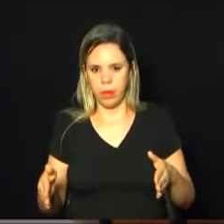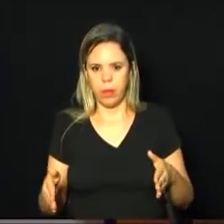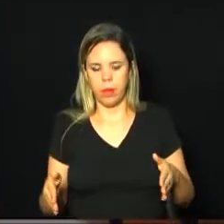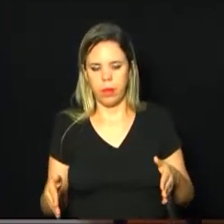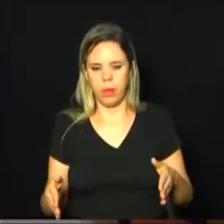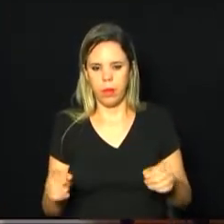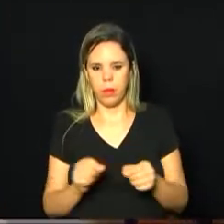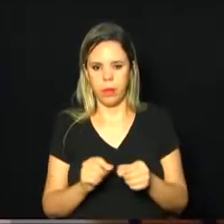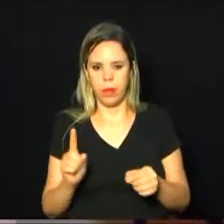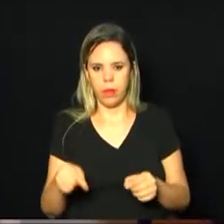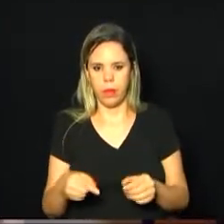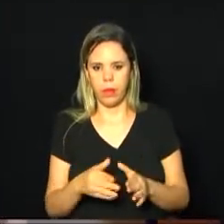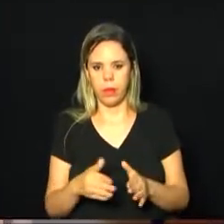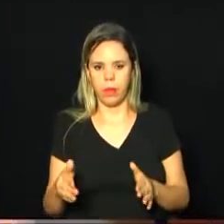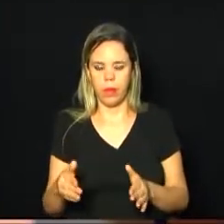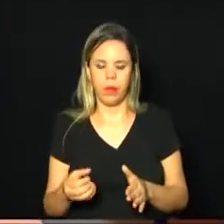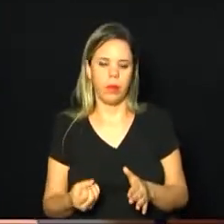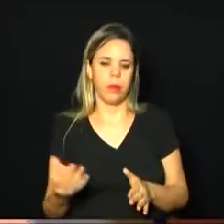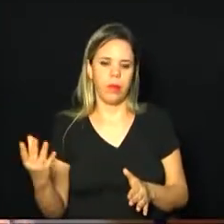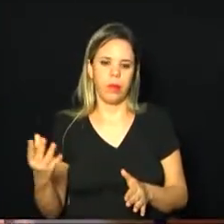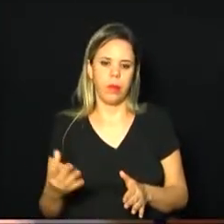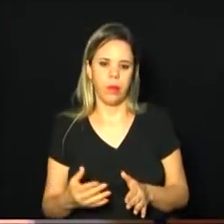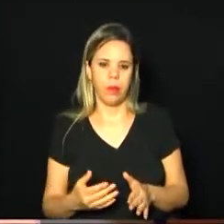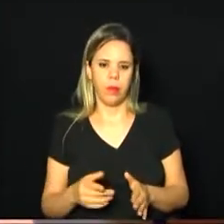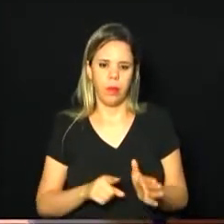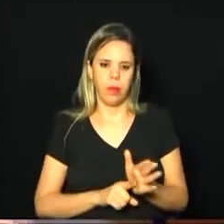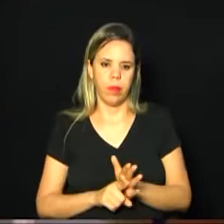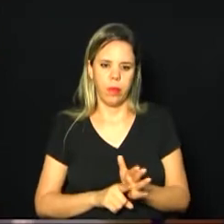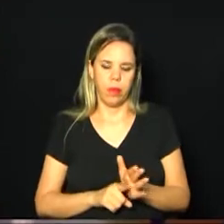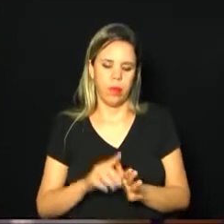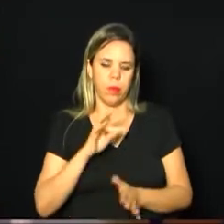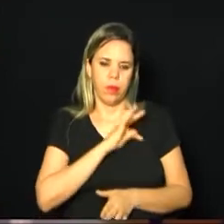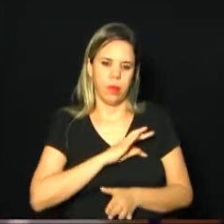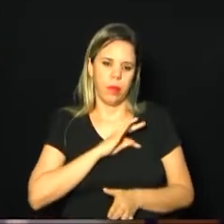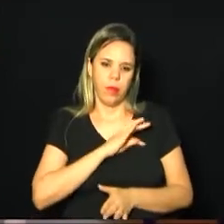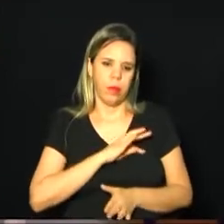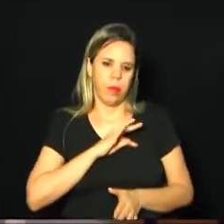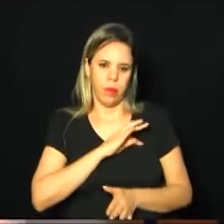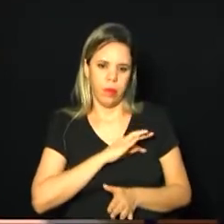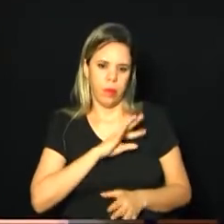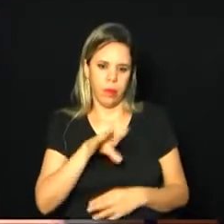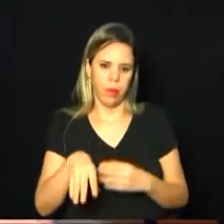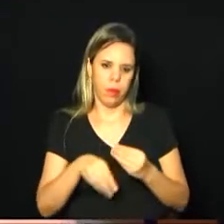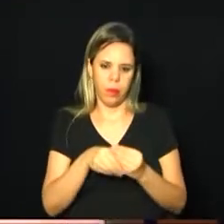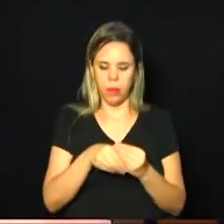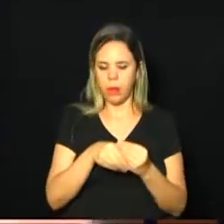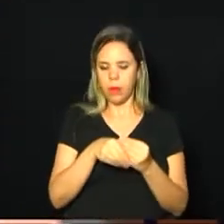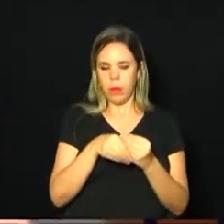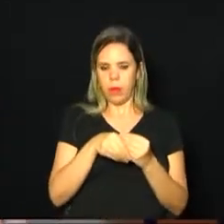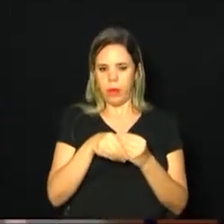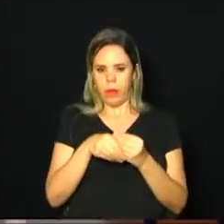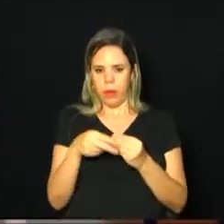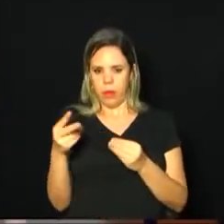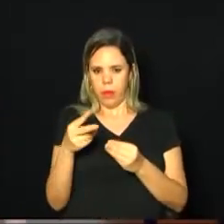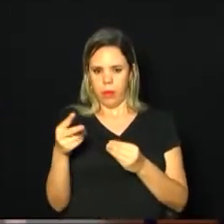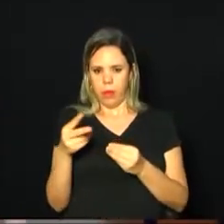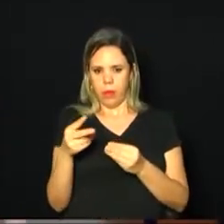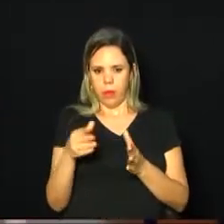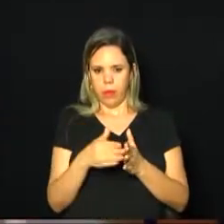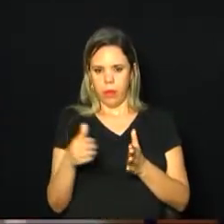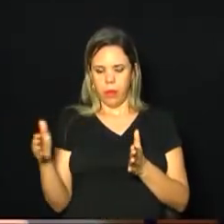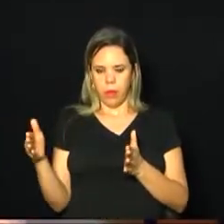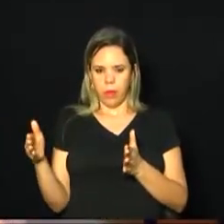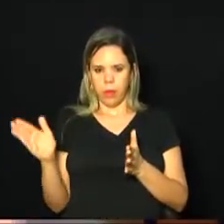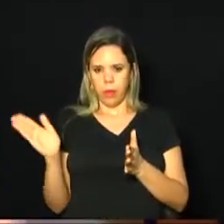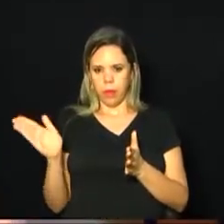e esse fazer já uma etapa E agora já os estudos técnicos para implantar as duas outras etapas